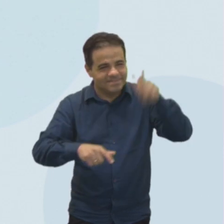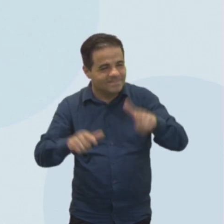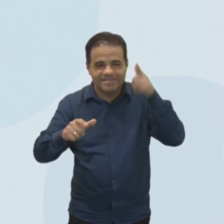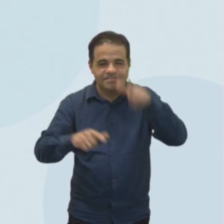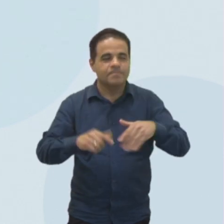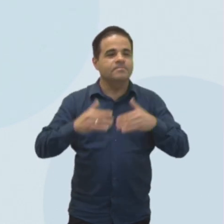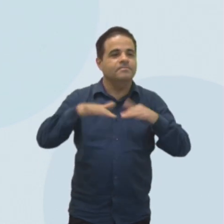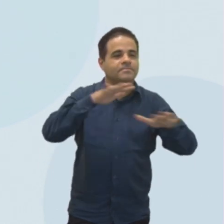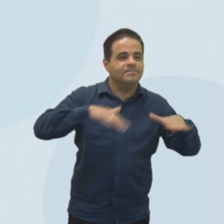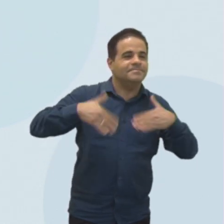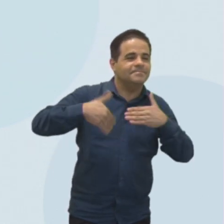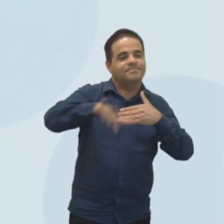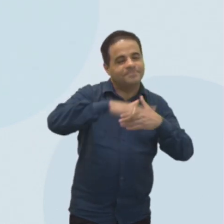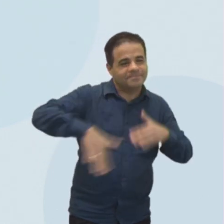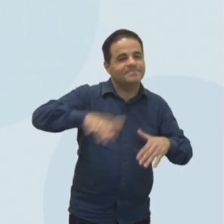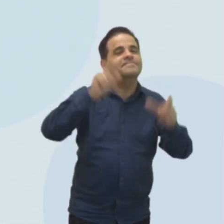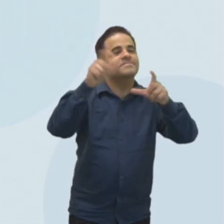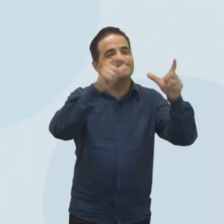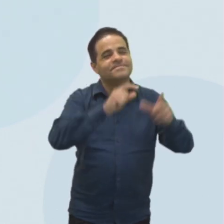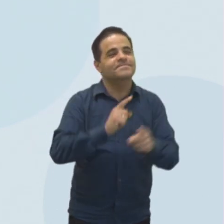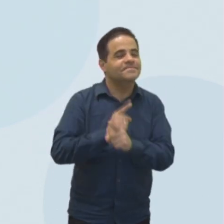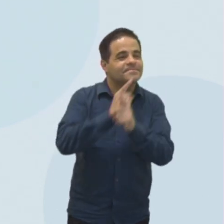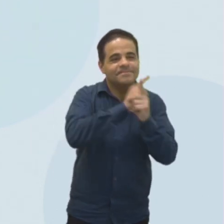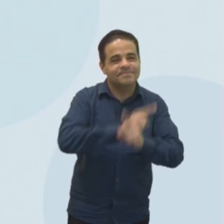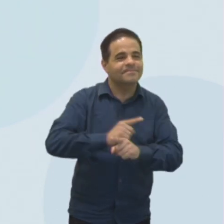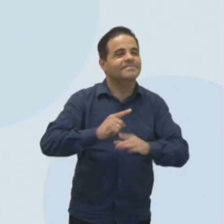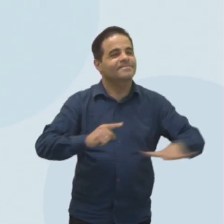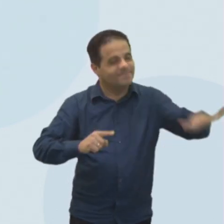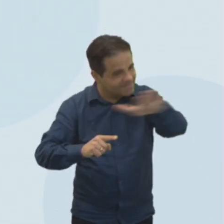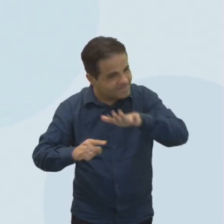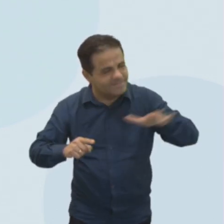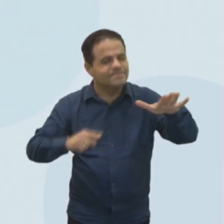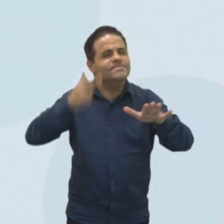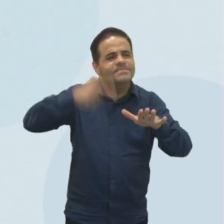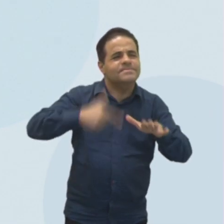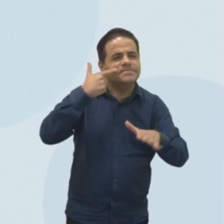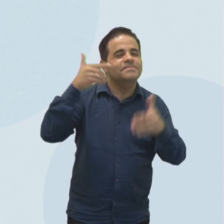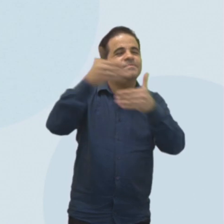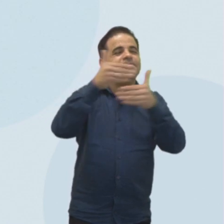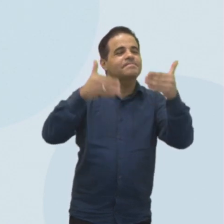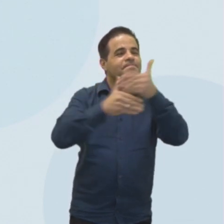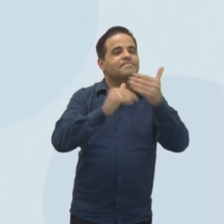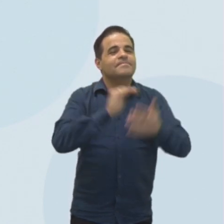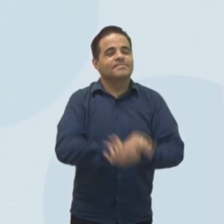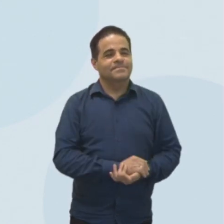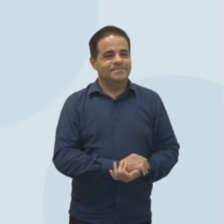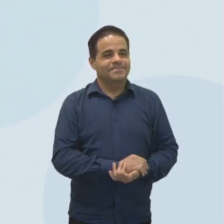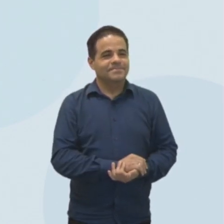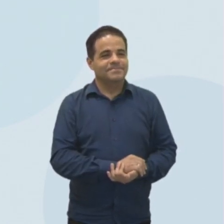Como vamos conseguir tudo isso? Próximo slide.